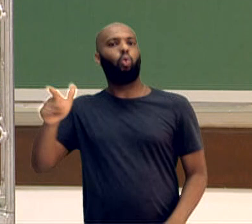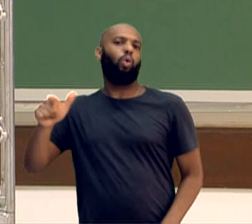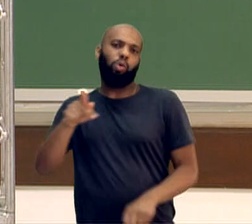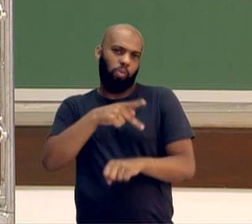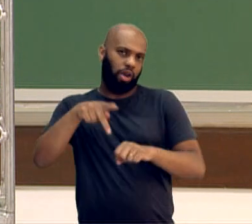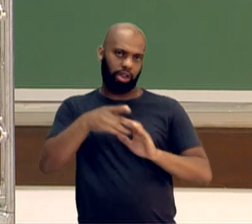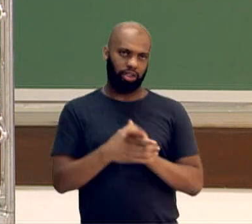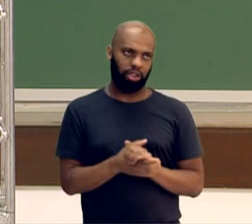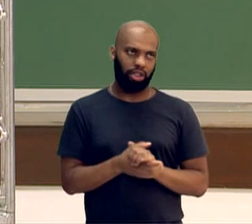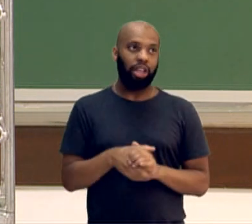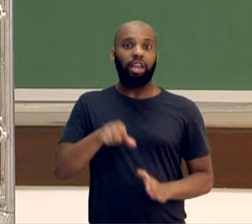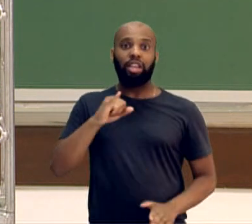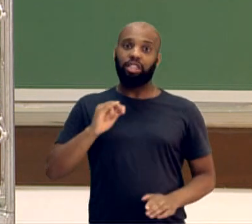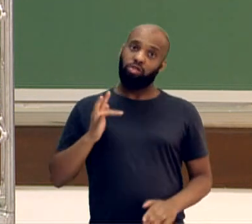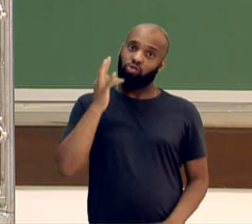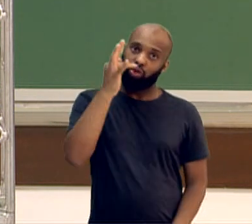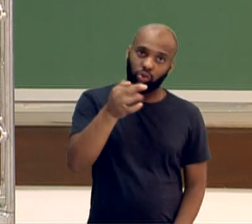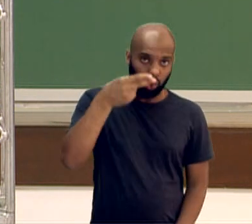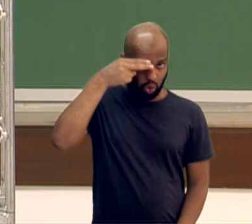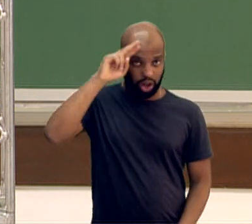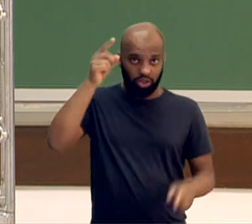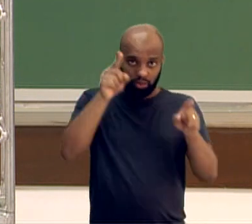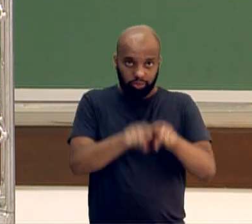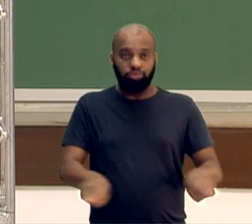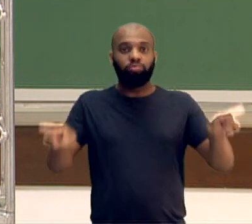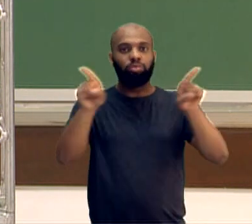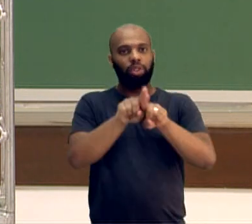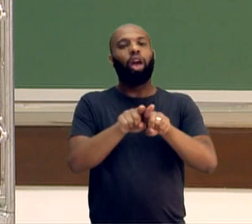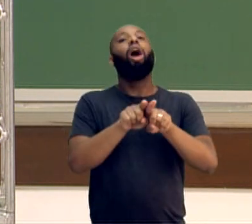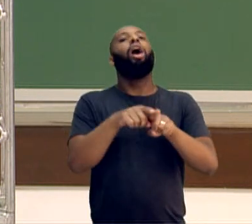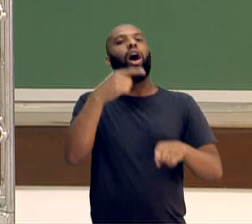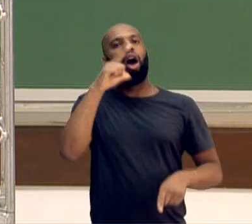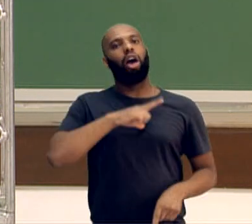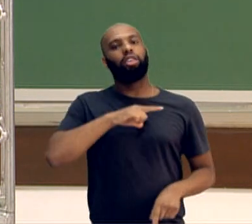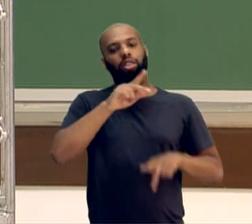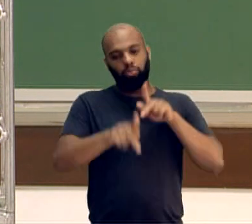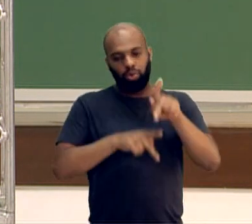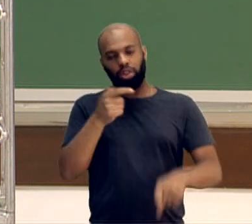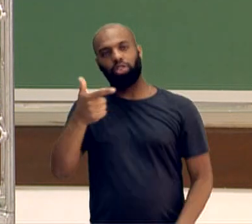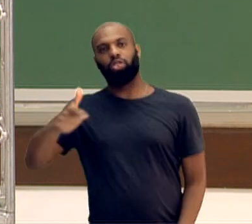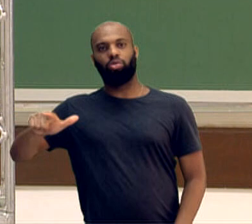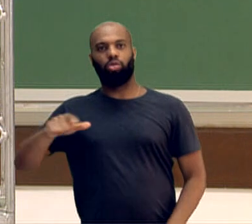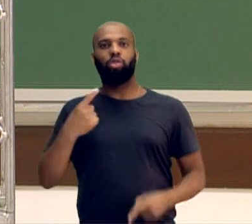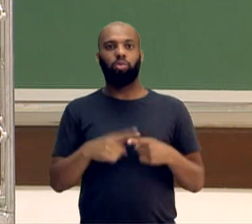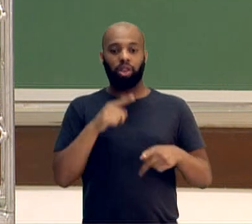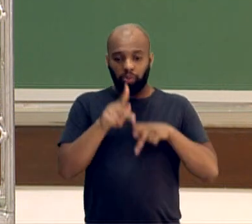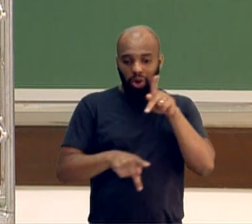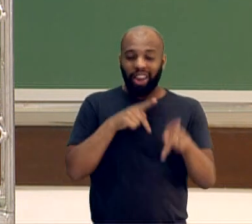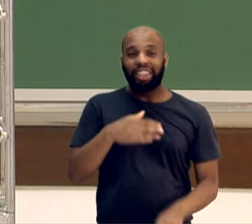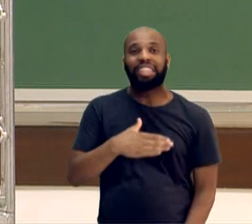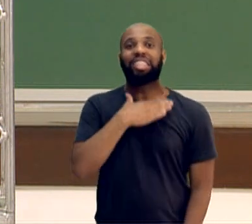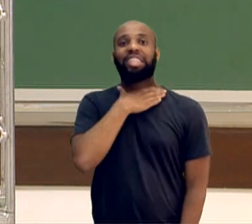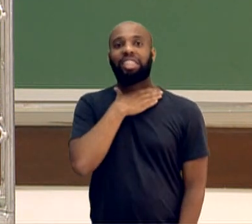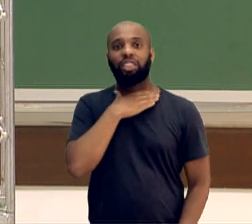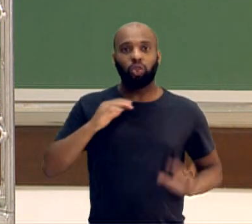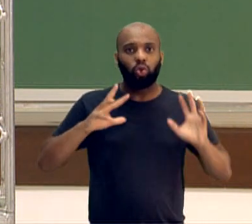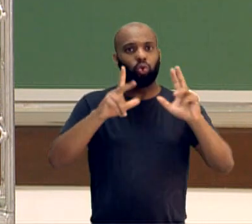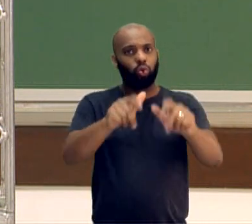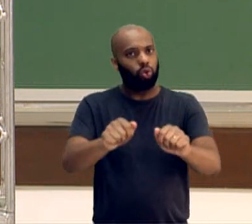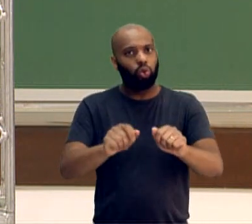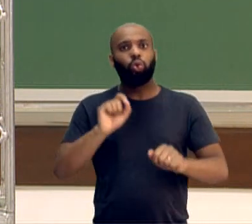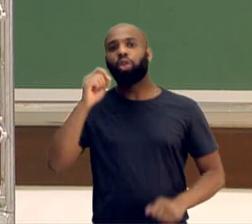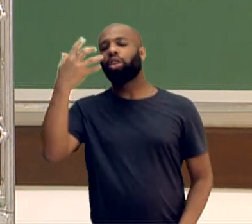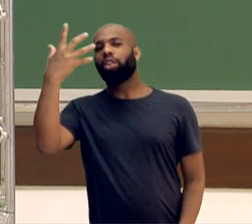recompor, né? Ele retoma novamente a população. Porque a população em estado de crise total, ela vira